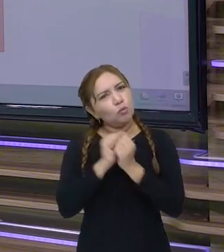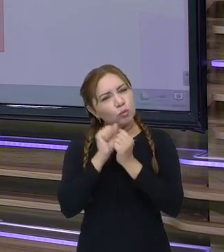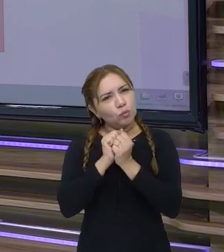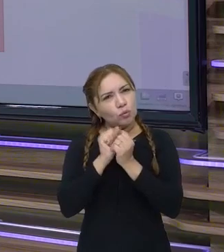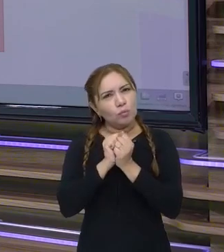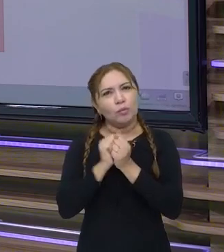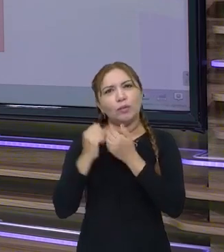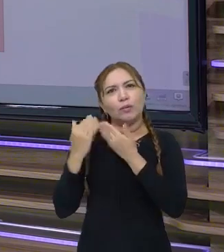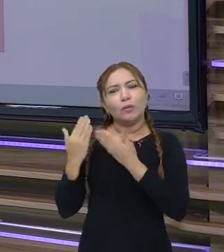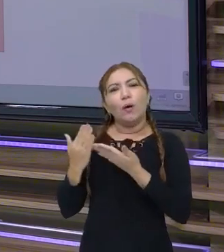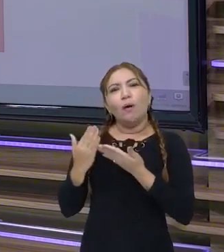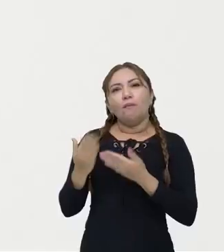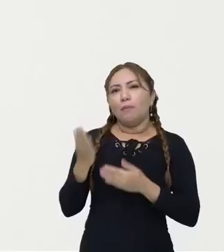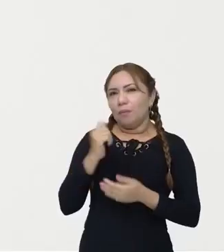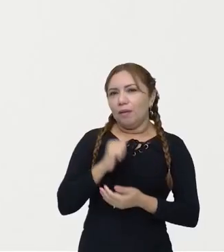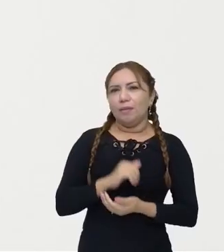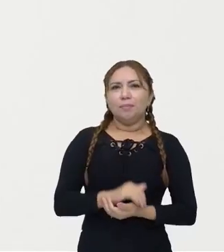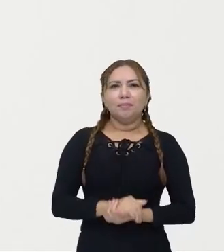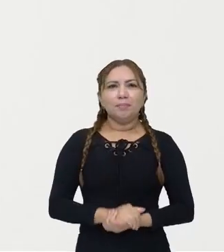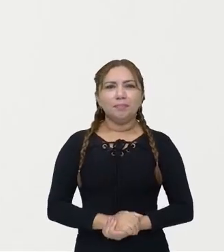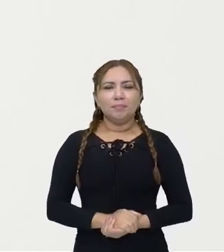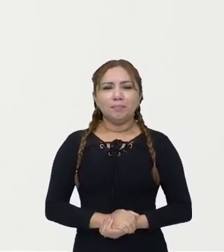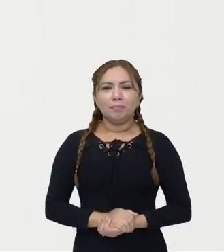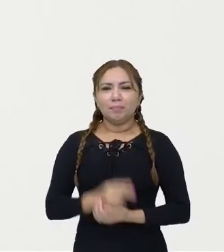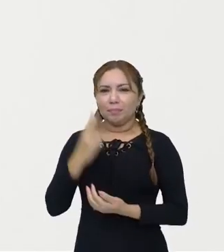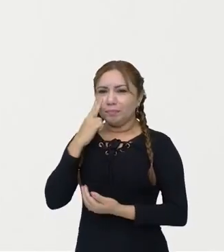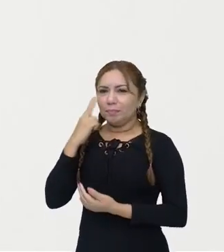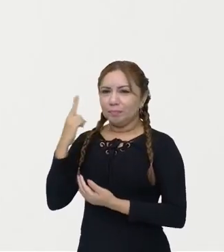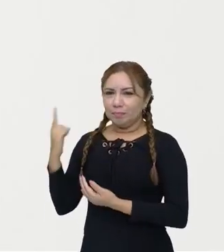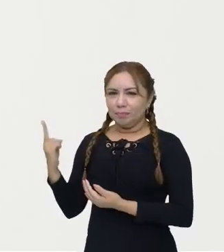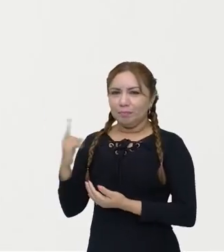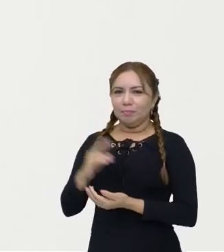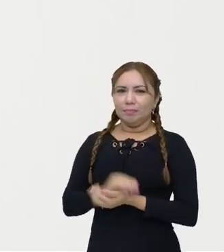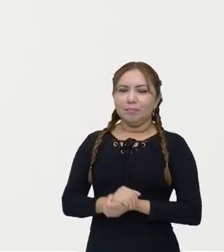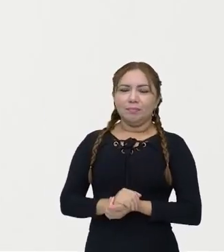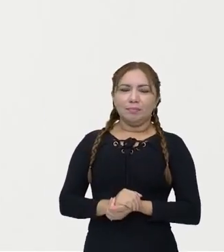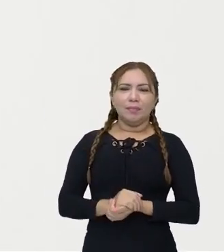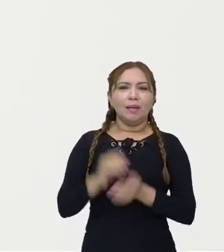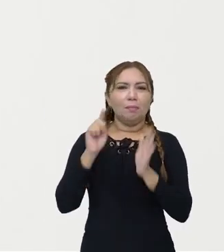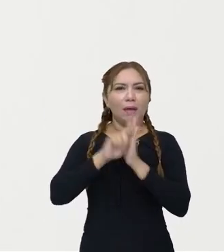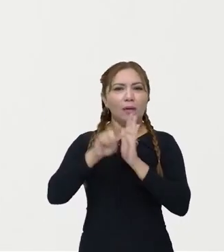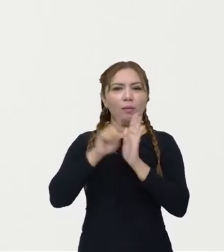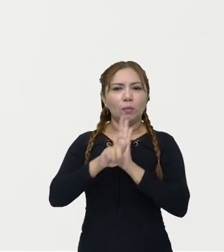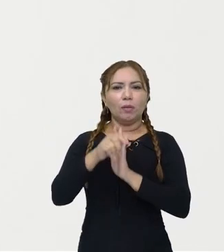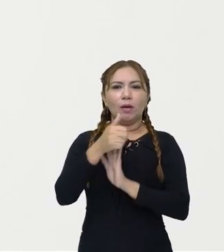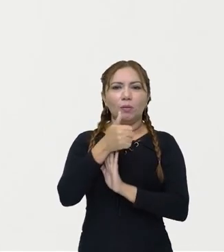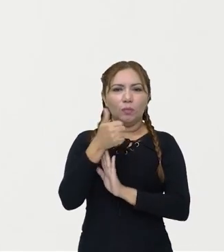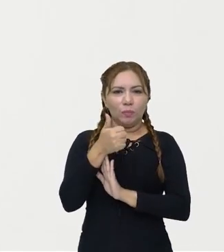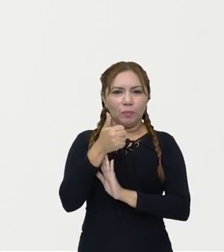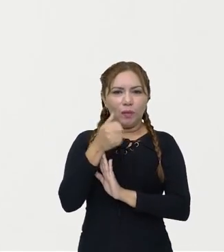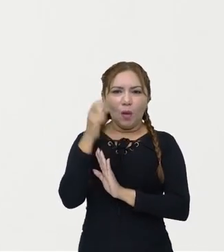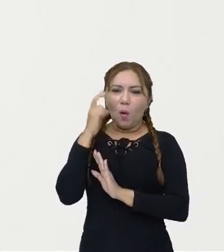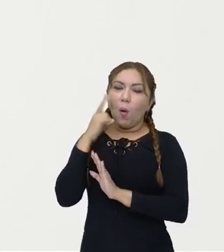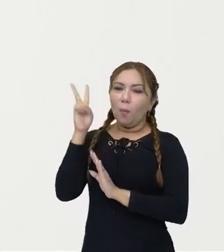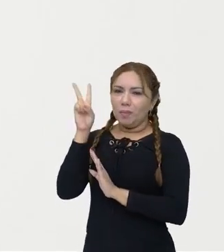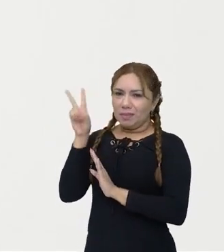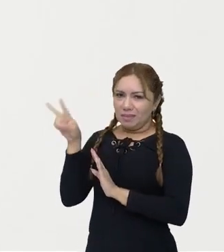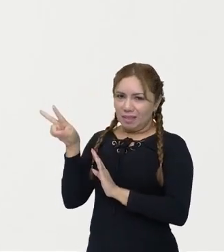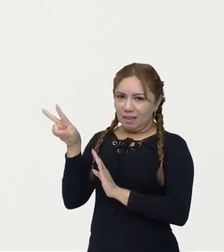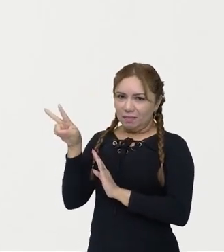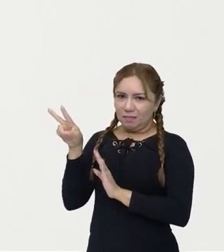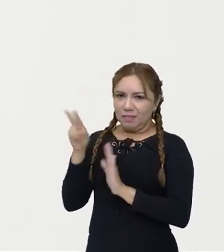comigo resolver, vamos lá? Olha só, desafio 1, observe